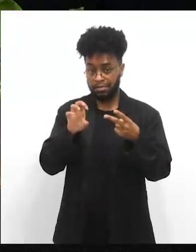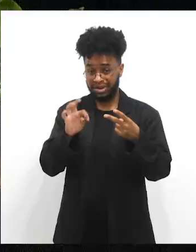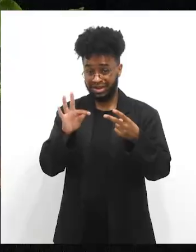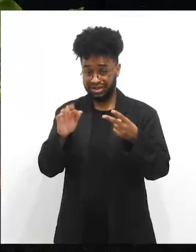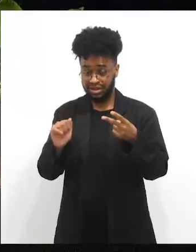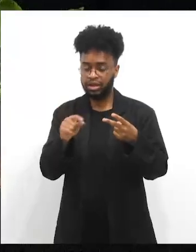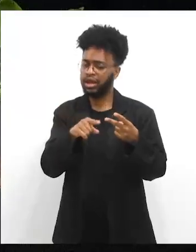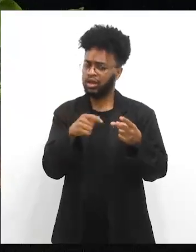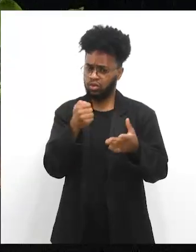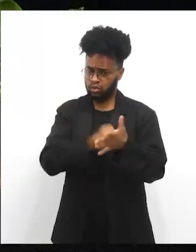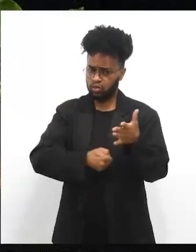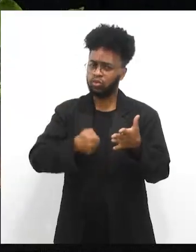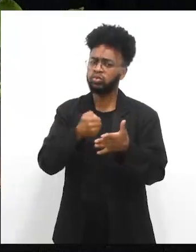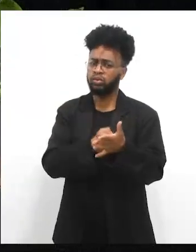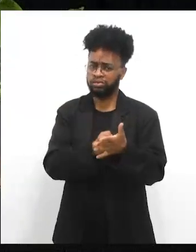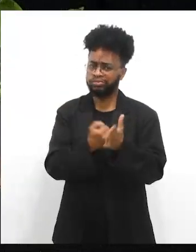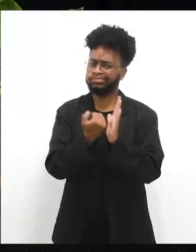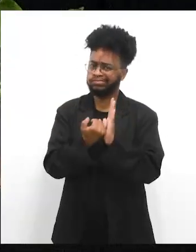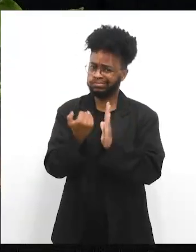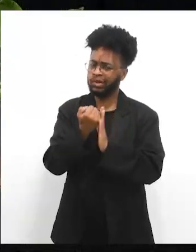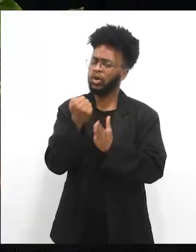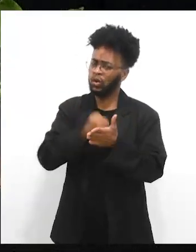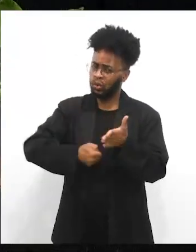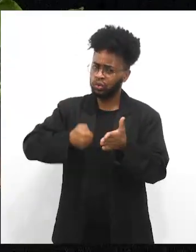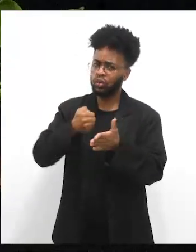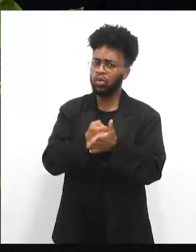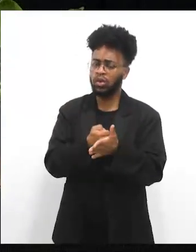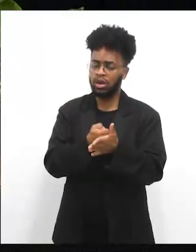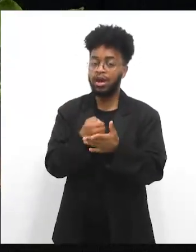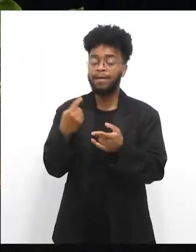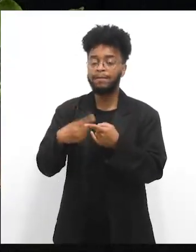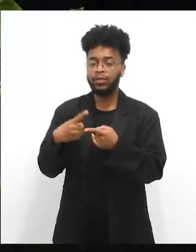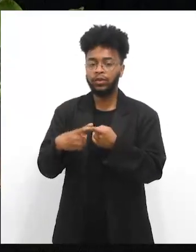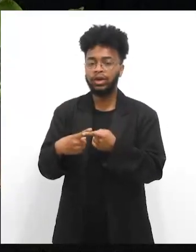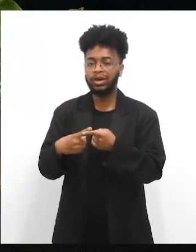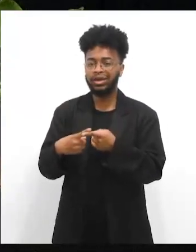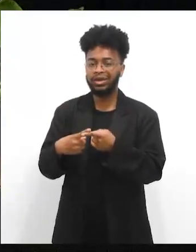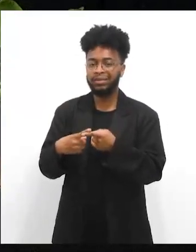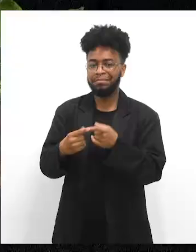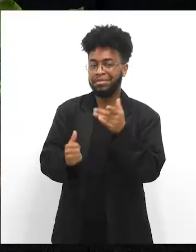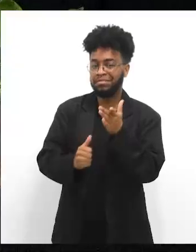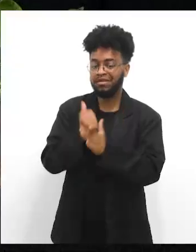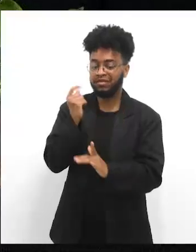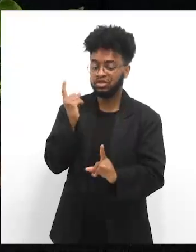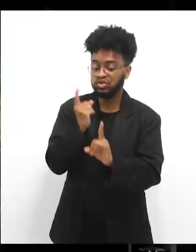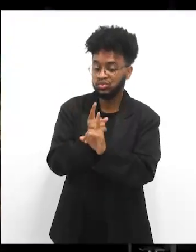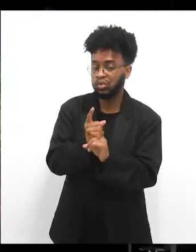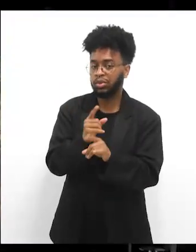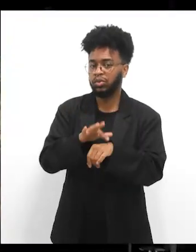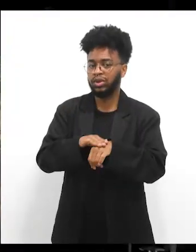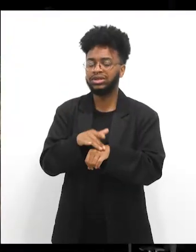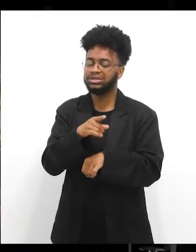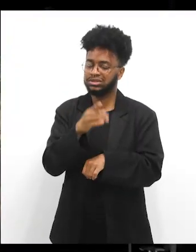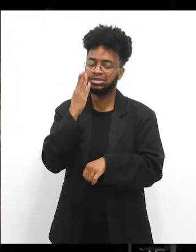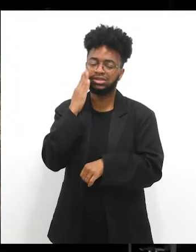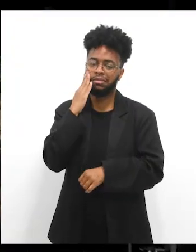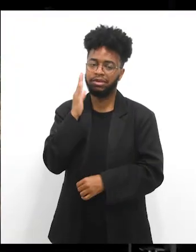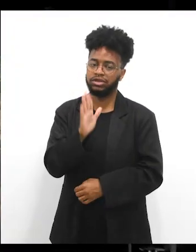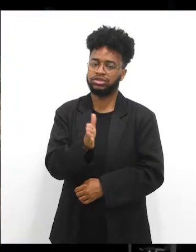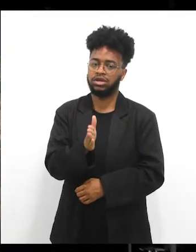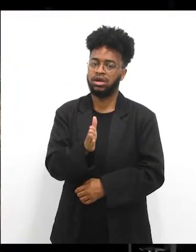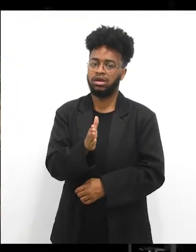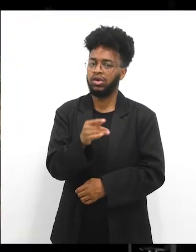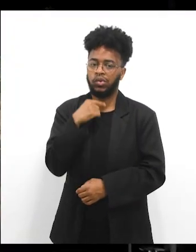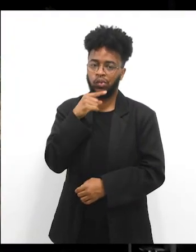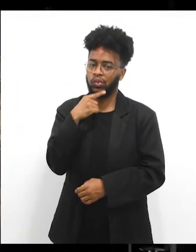Preta, ela lutou. Lutou. Muito. Porque desde o primeiro diagnóstico, ela